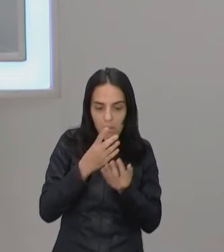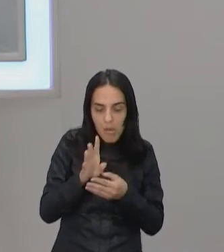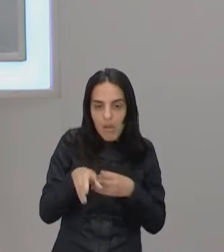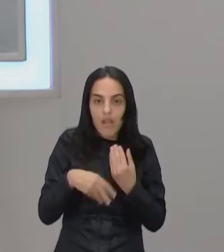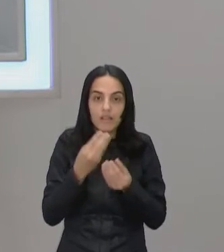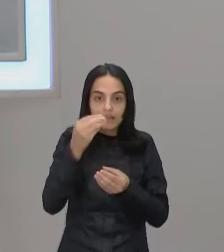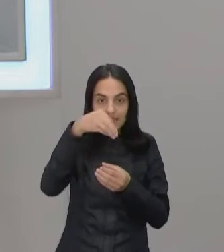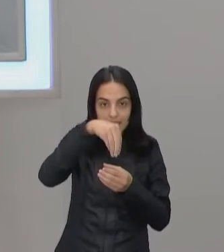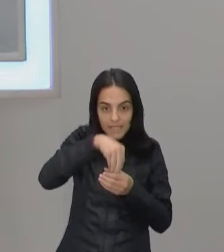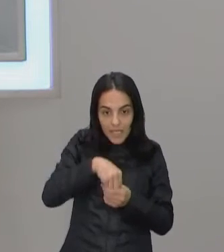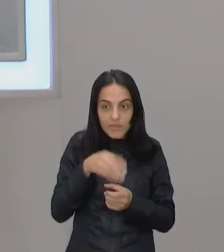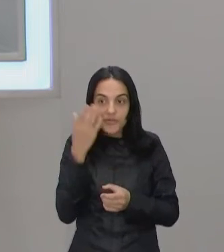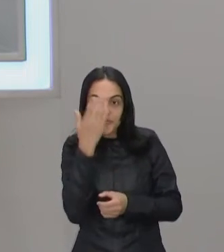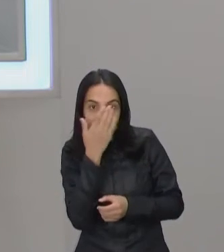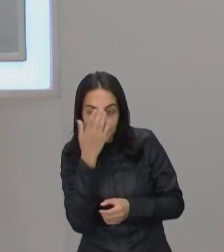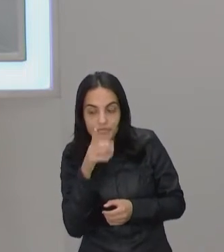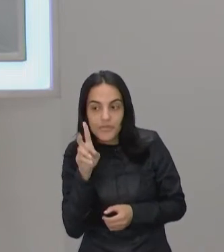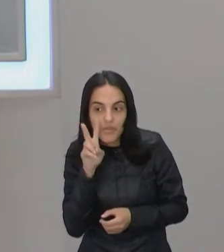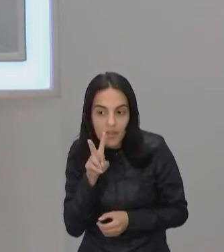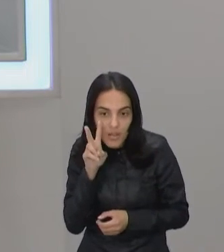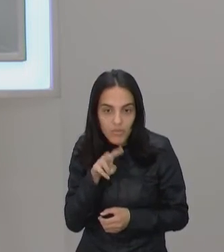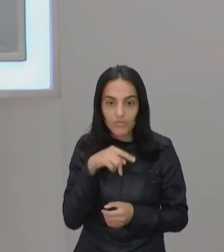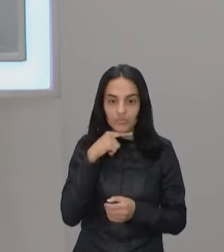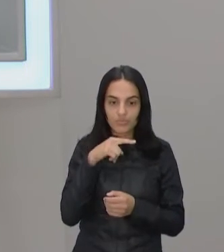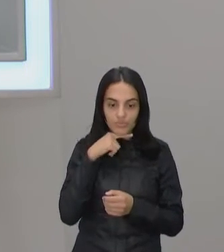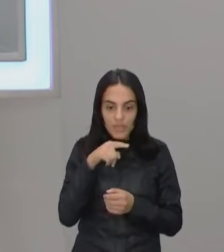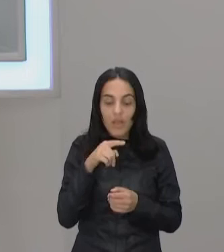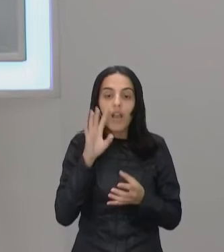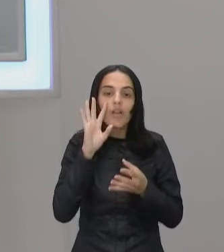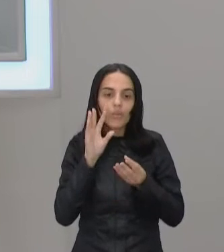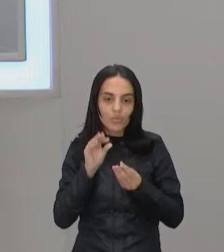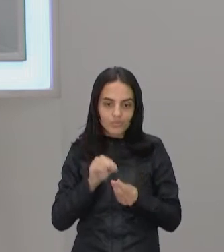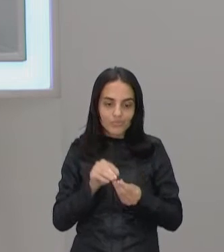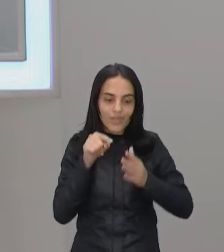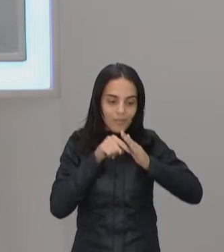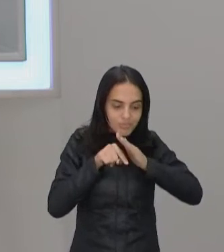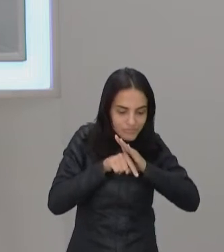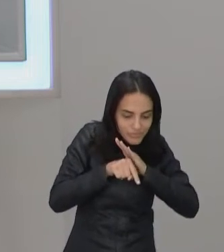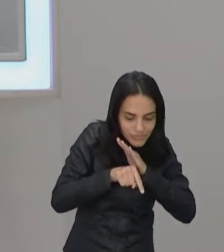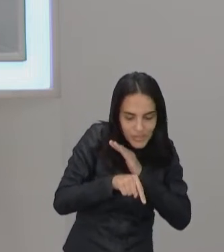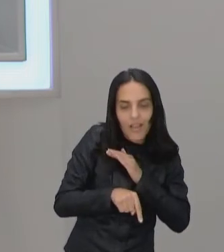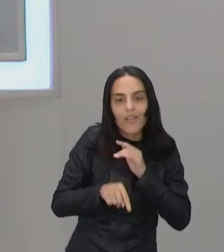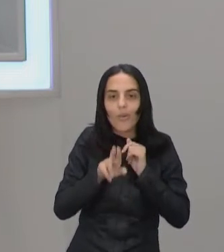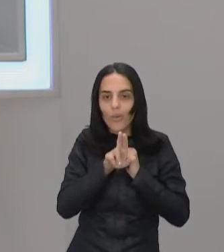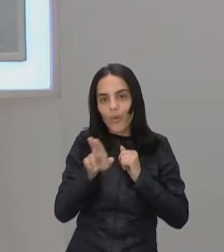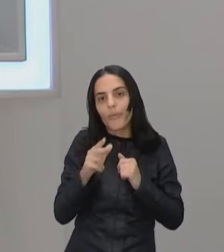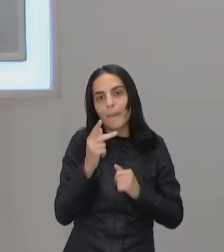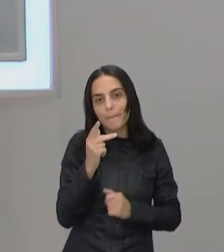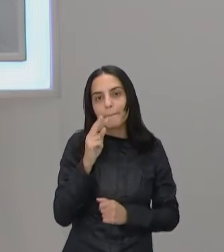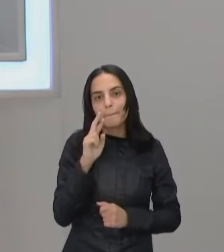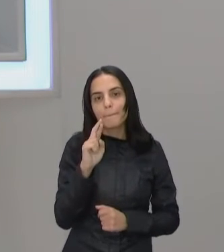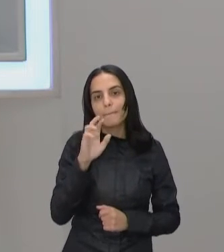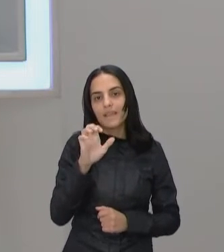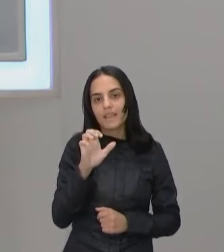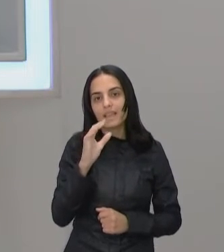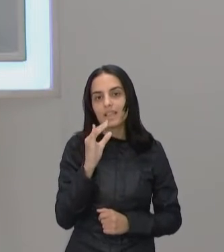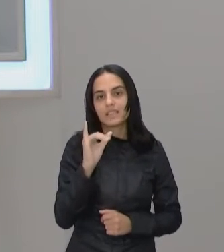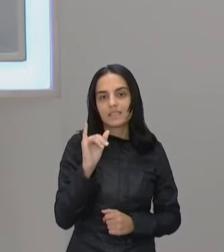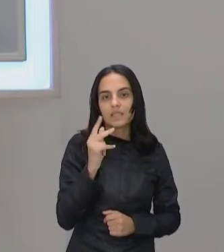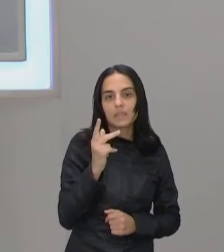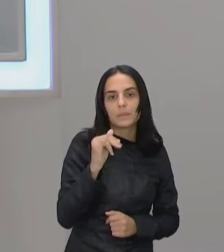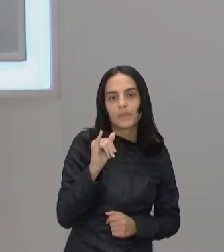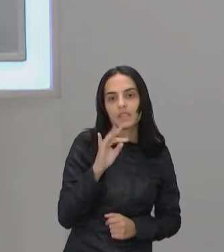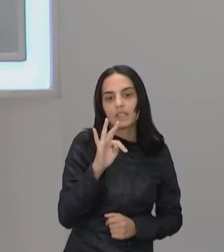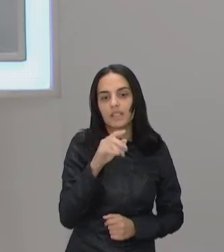geralmente transparente, você não consegue vê-lo, e vai haver a formação de um depósito no fundo, que é aquele precipitado. Qual que é a importância de uma reação